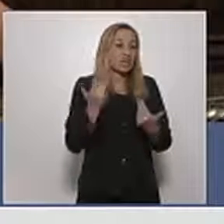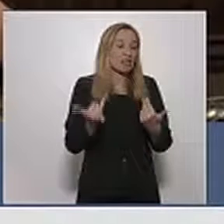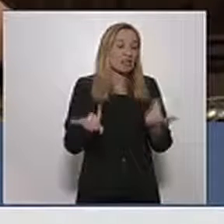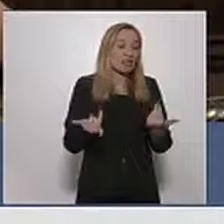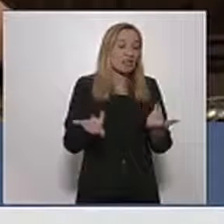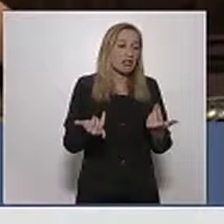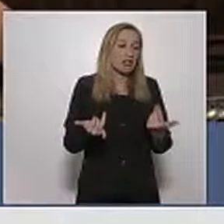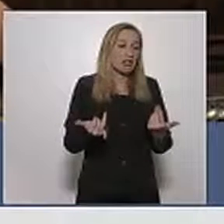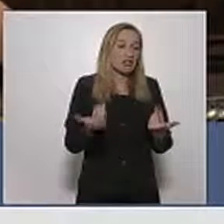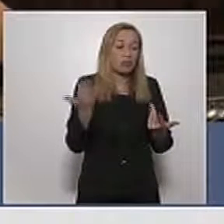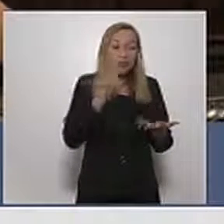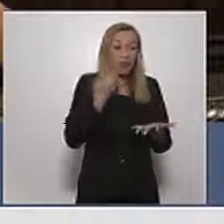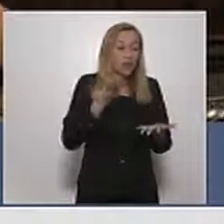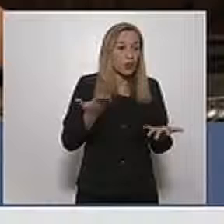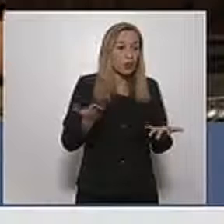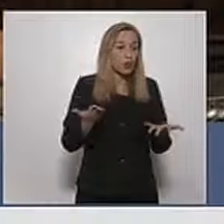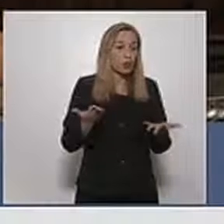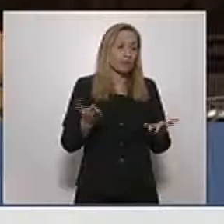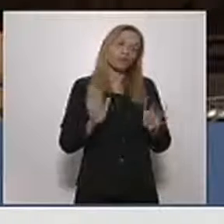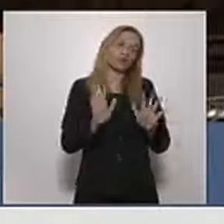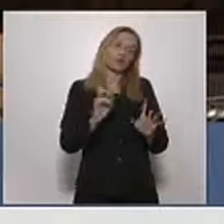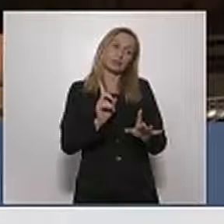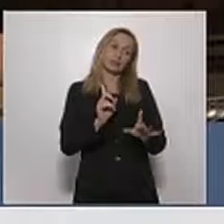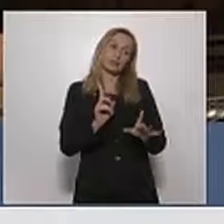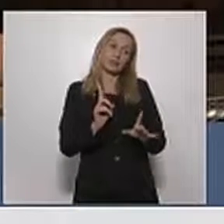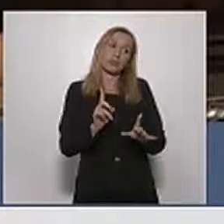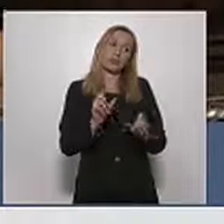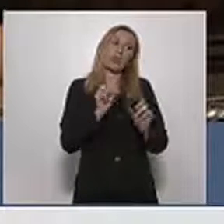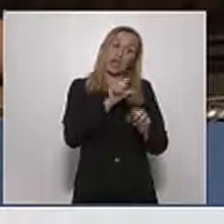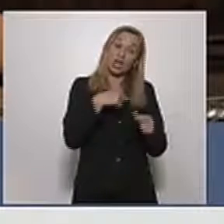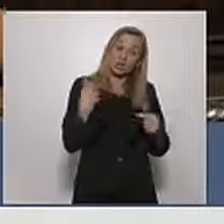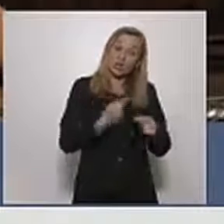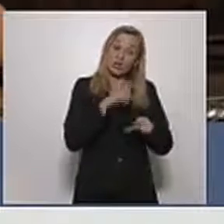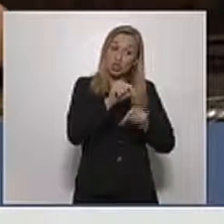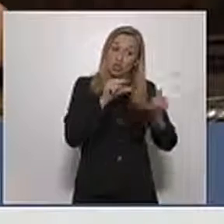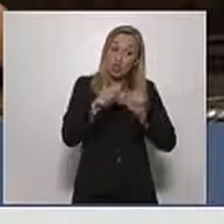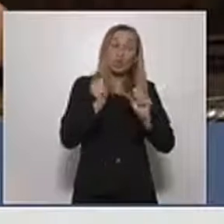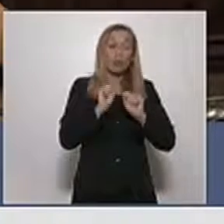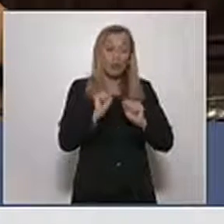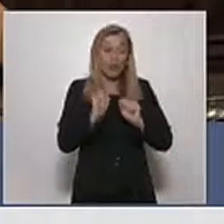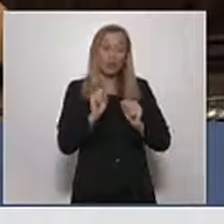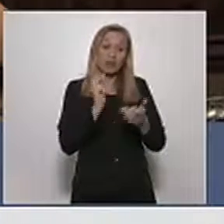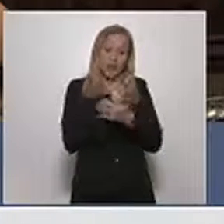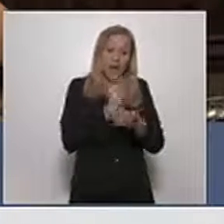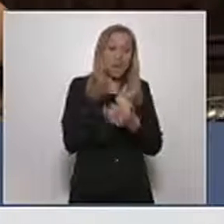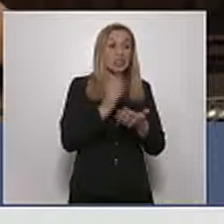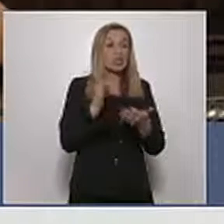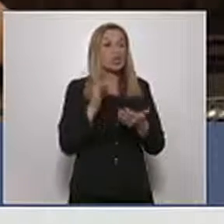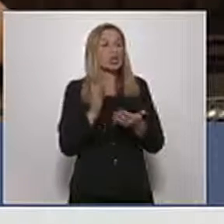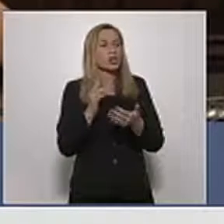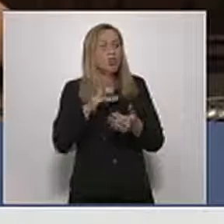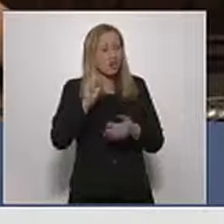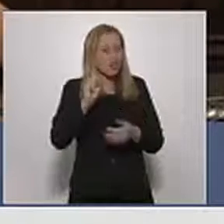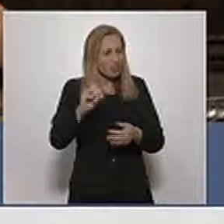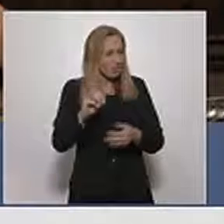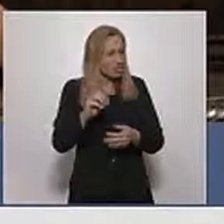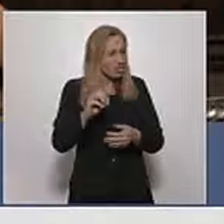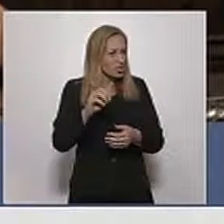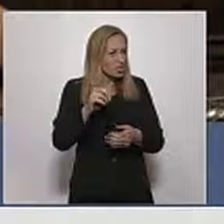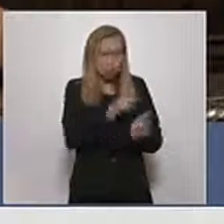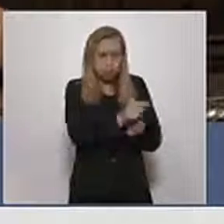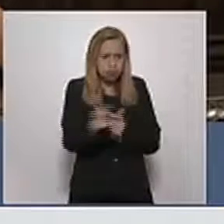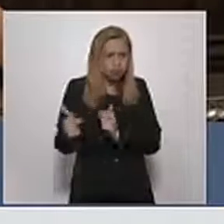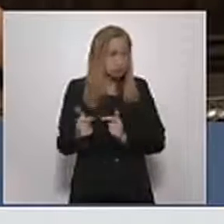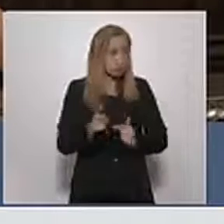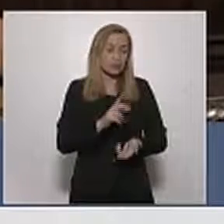pelo contrário, as nossas escolhas aqui, elas eventualmente podem ser equivocadas, mas 80 tiros jamais. Porque